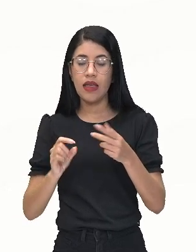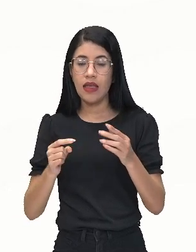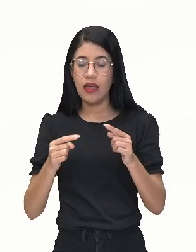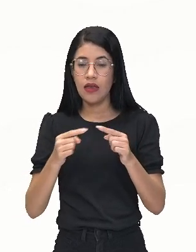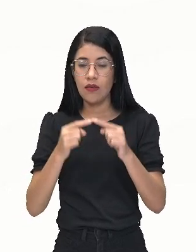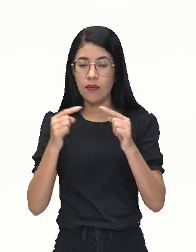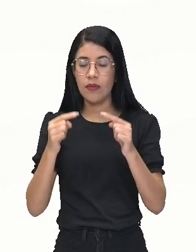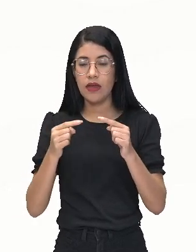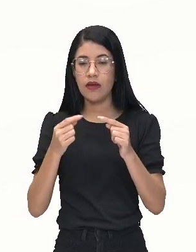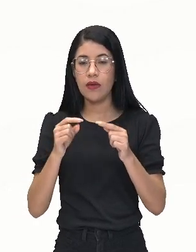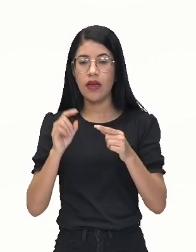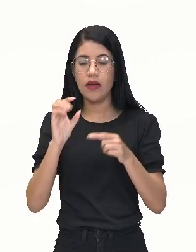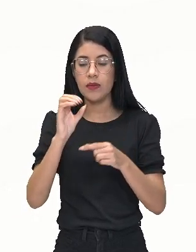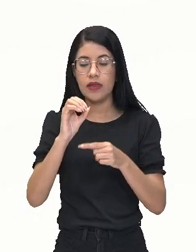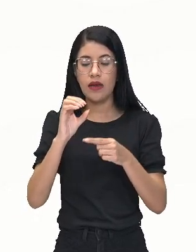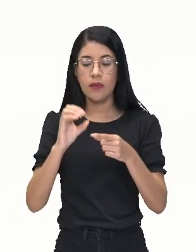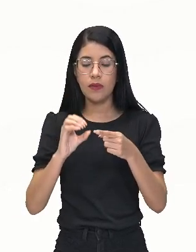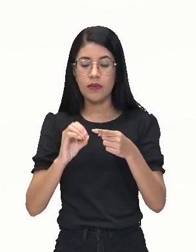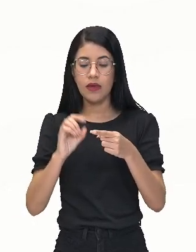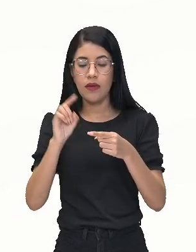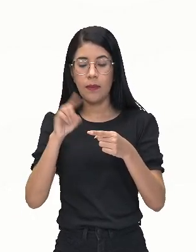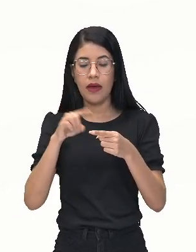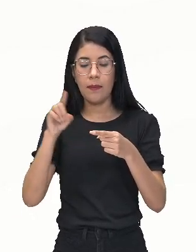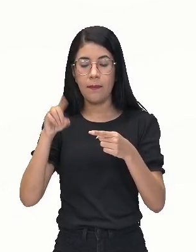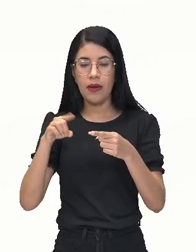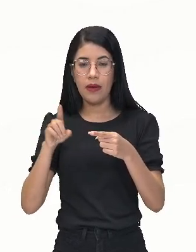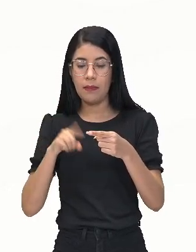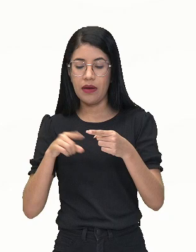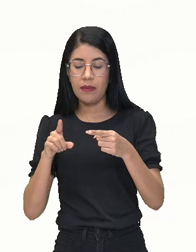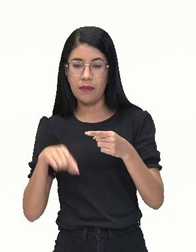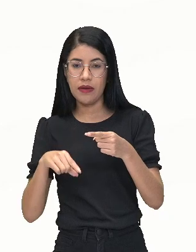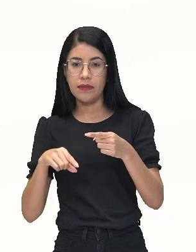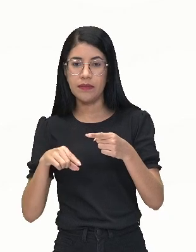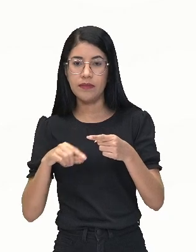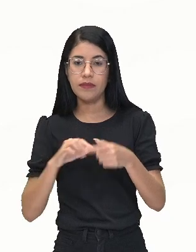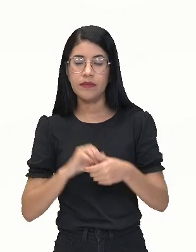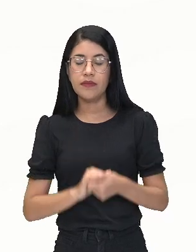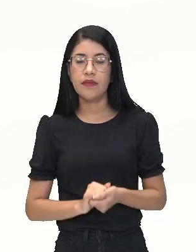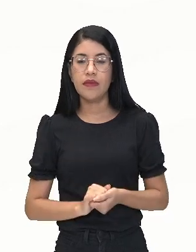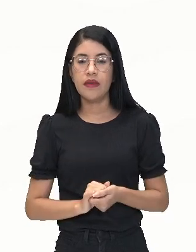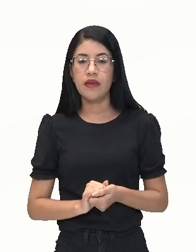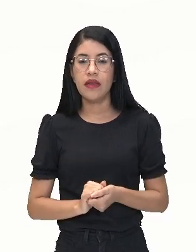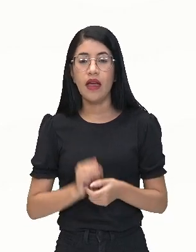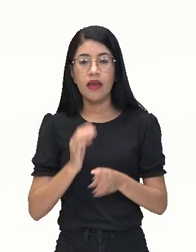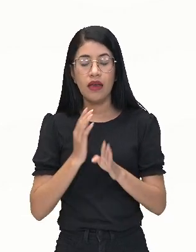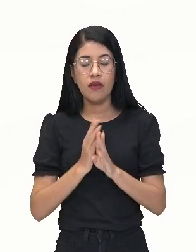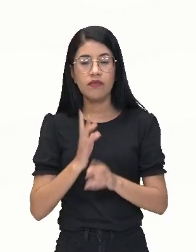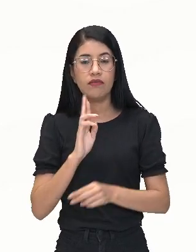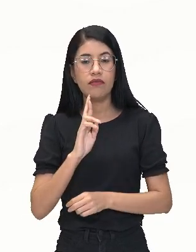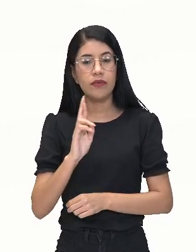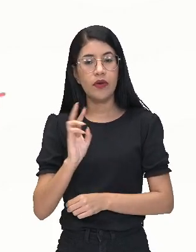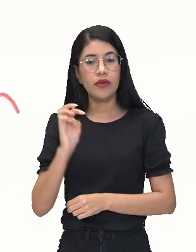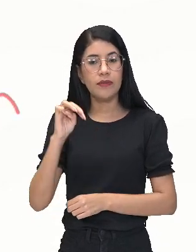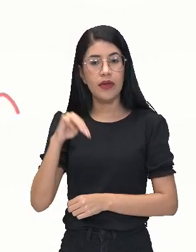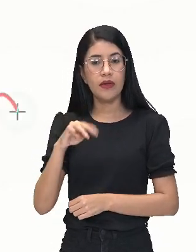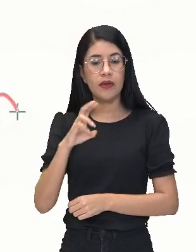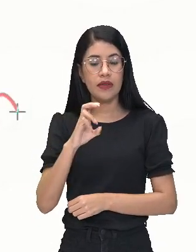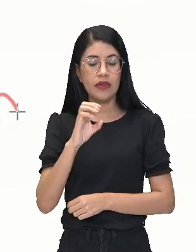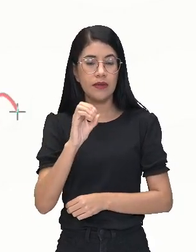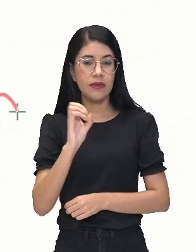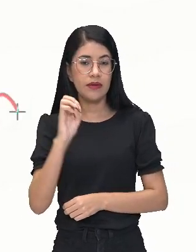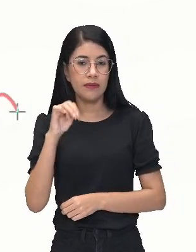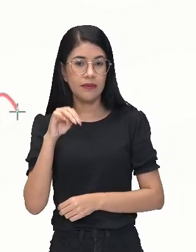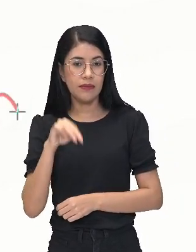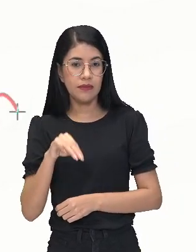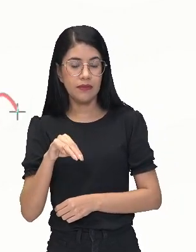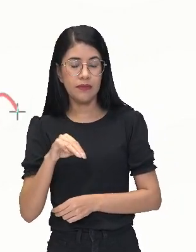cortar 2 zeros. O resultado é em metros, então são 50 metros,